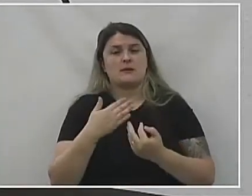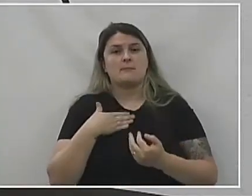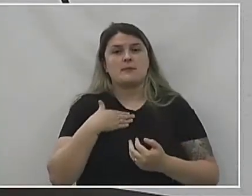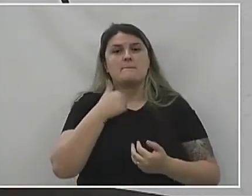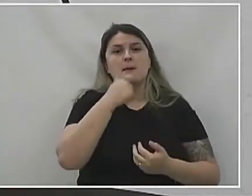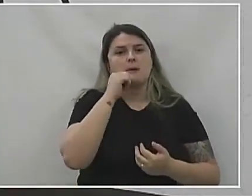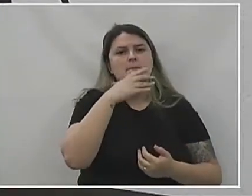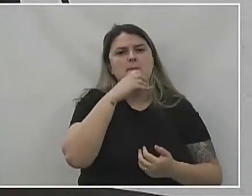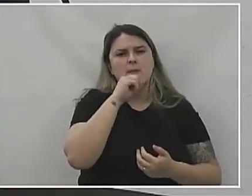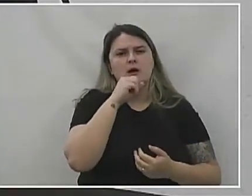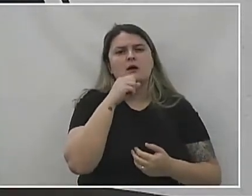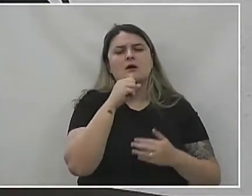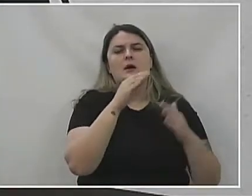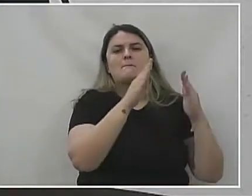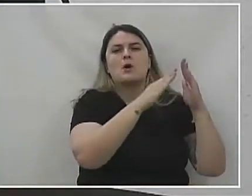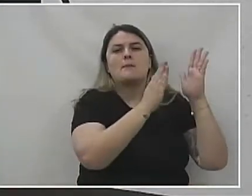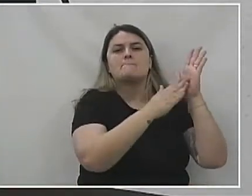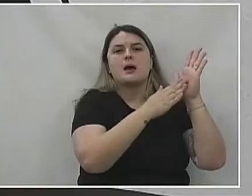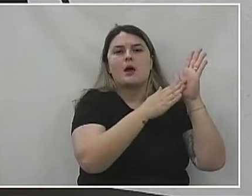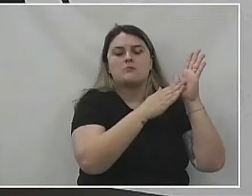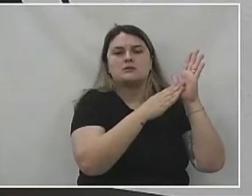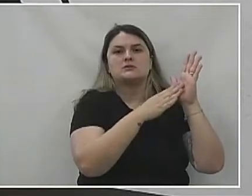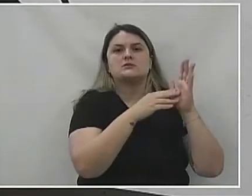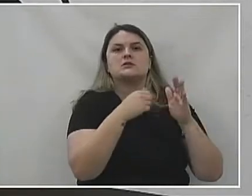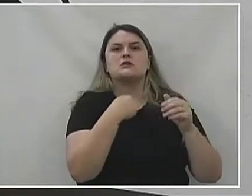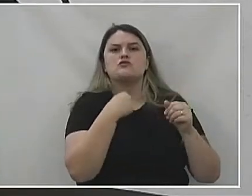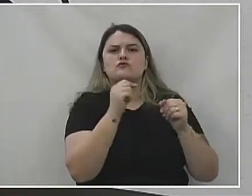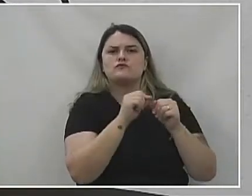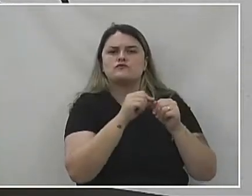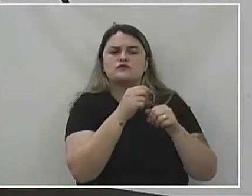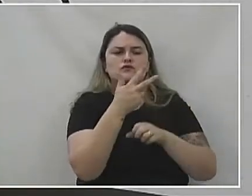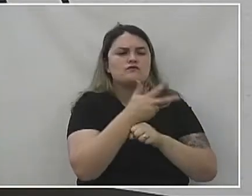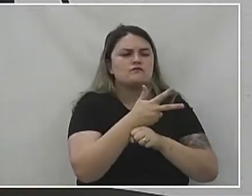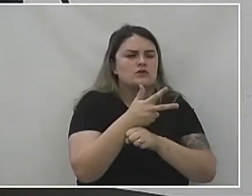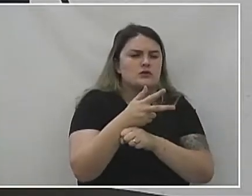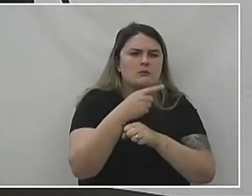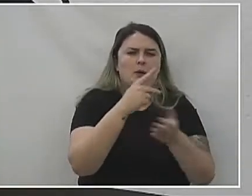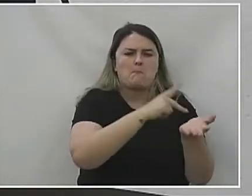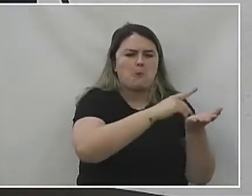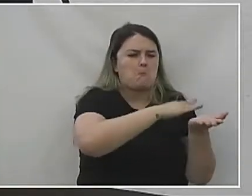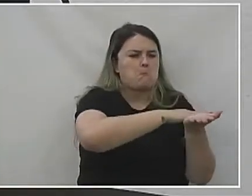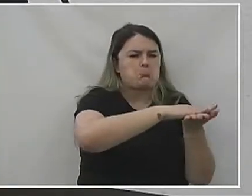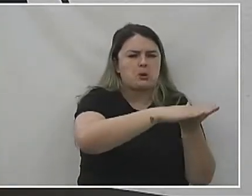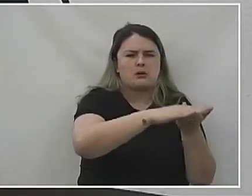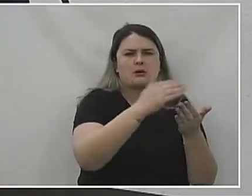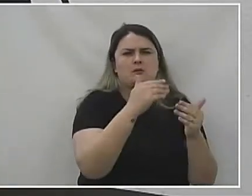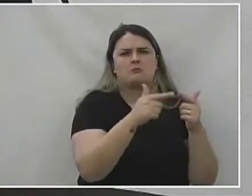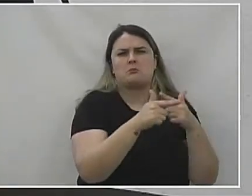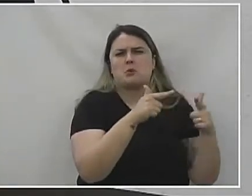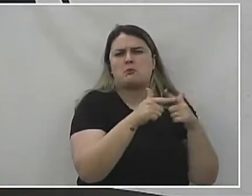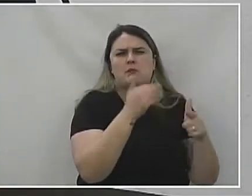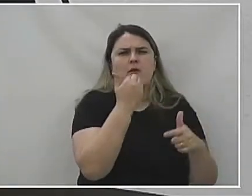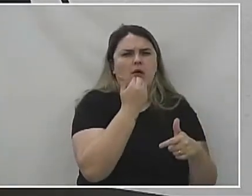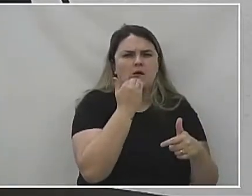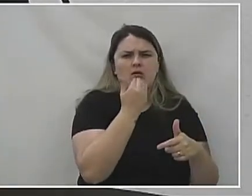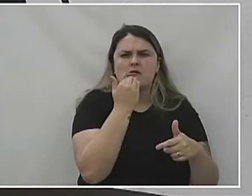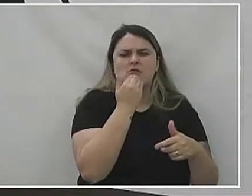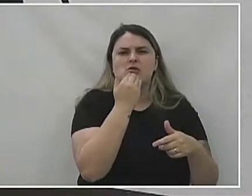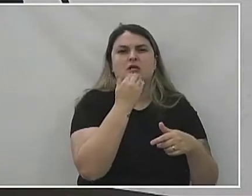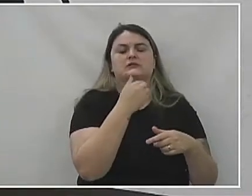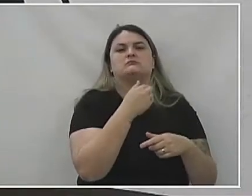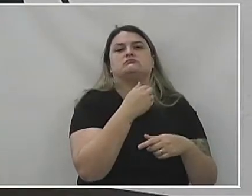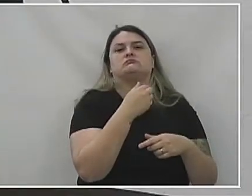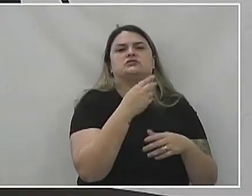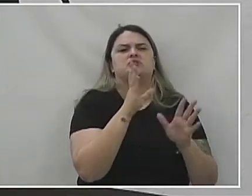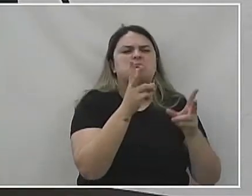meu pai mora em Palmas eu publiquei um vídeo do estado que tava rodovia lá em Palmas não tinha em uma viagem eu vi quatro carros com